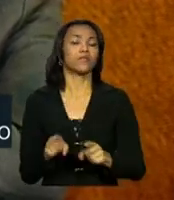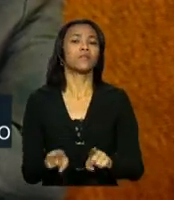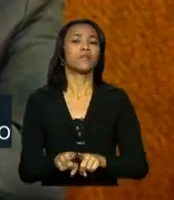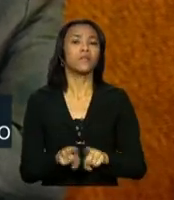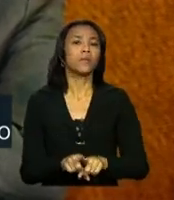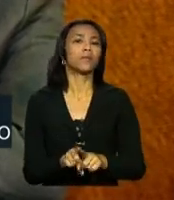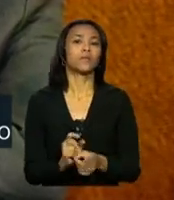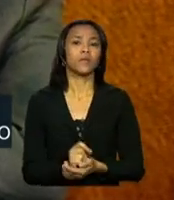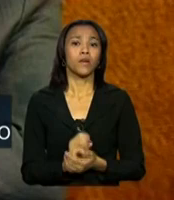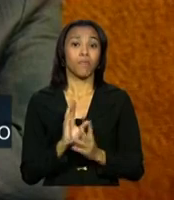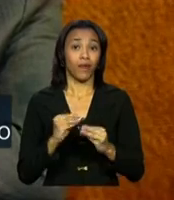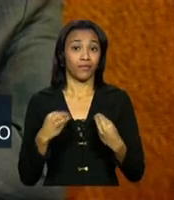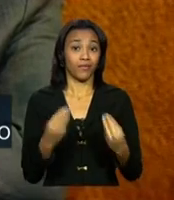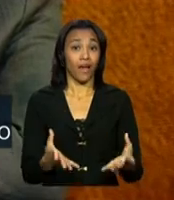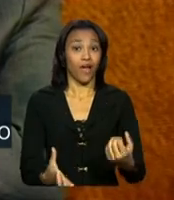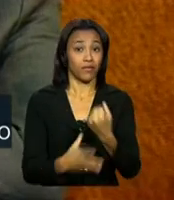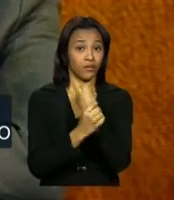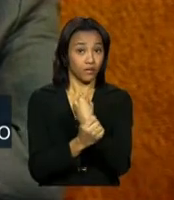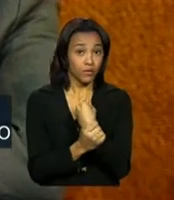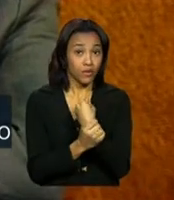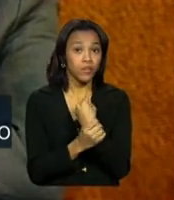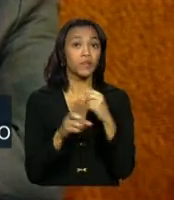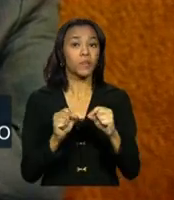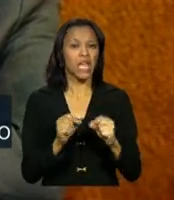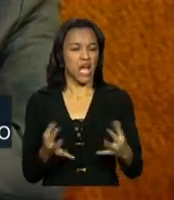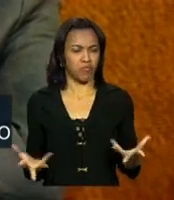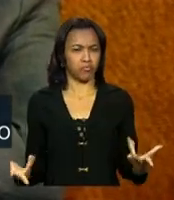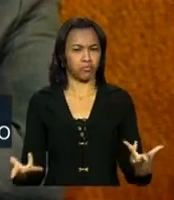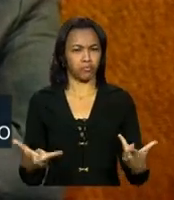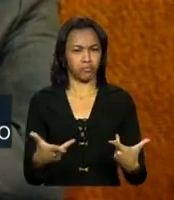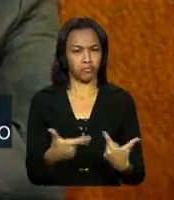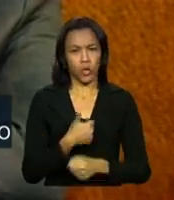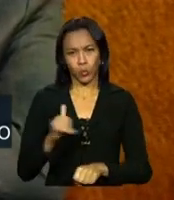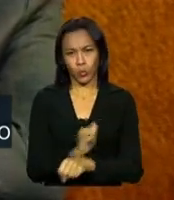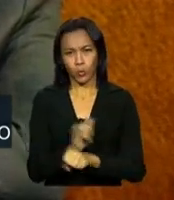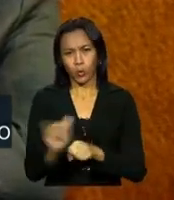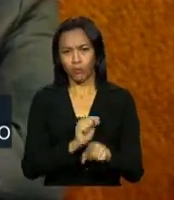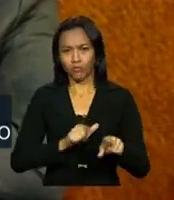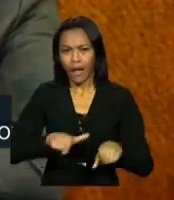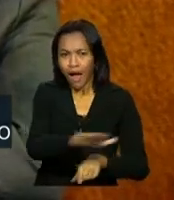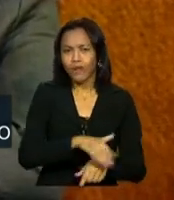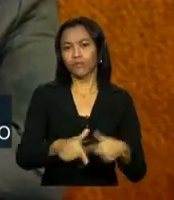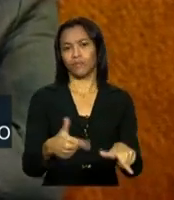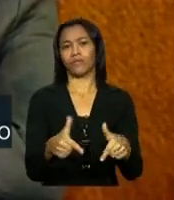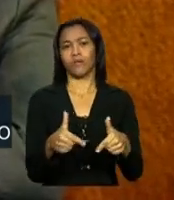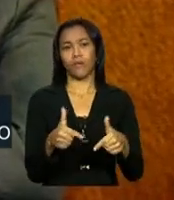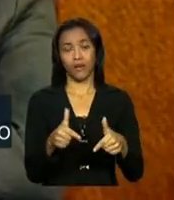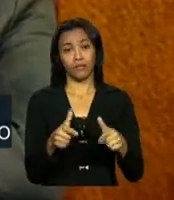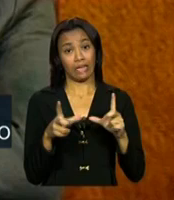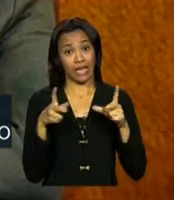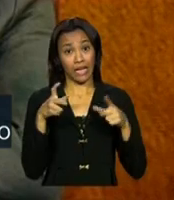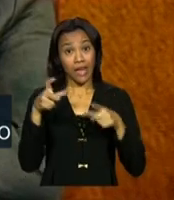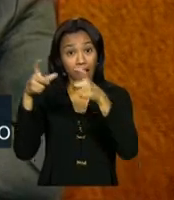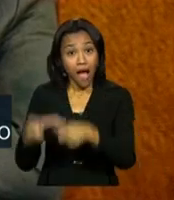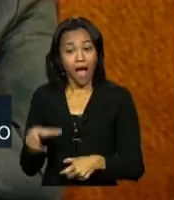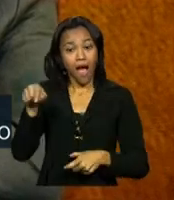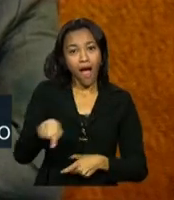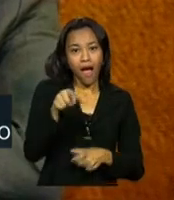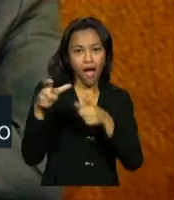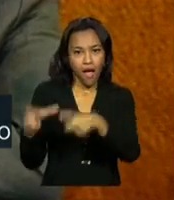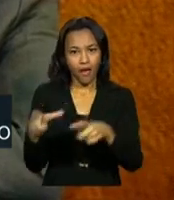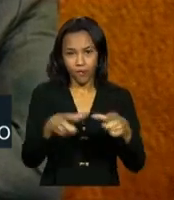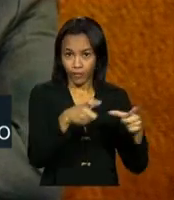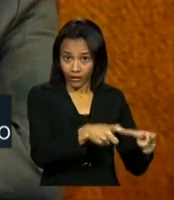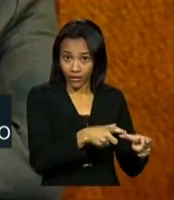vistas a assegurar a competência e eficiência naquelas áreas Onde existem e